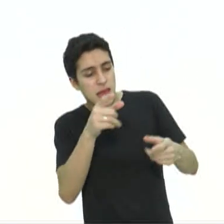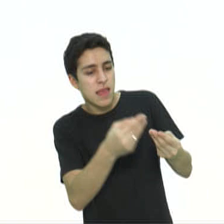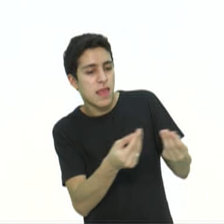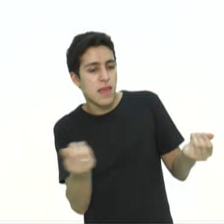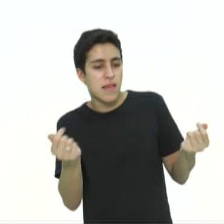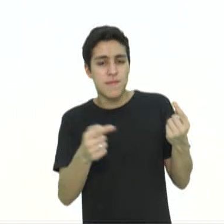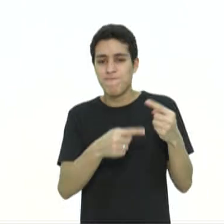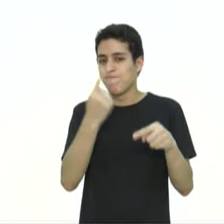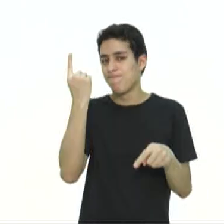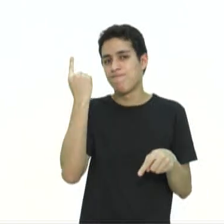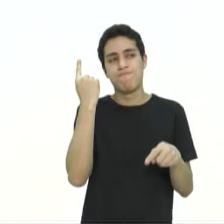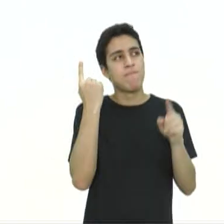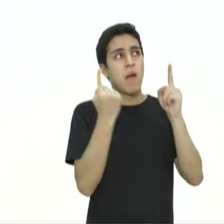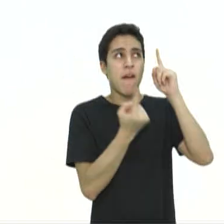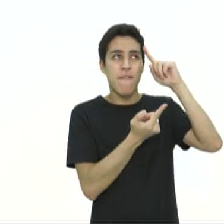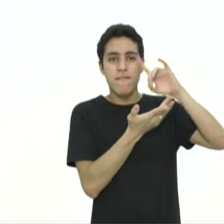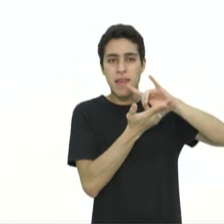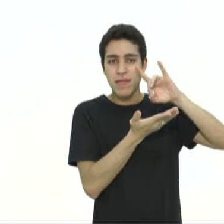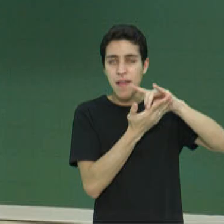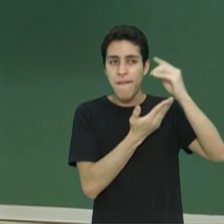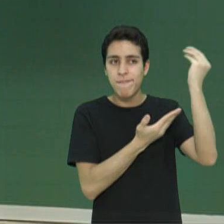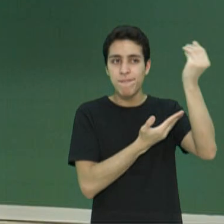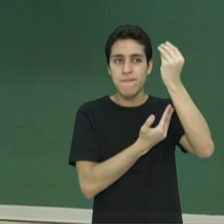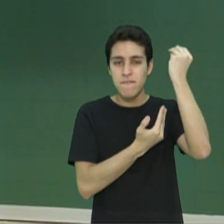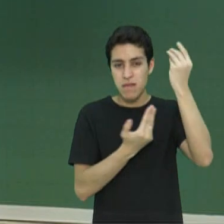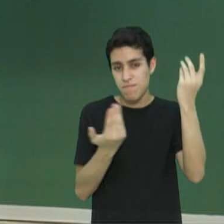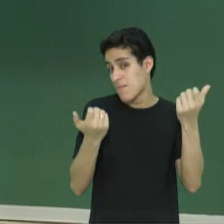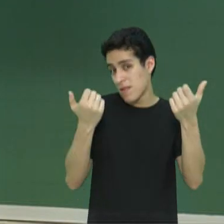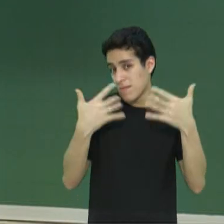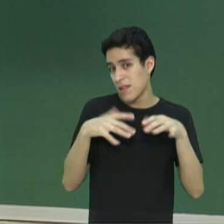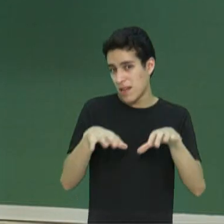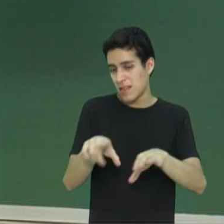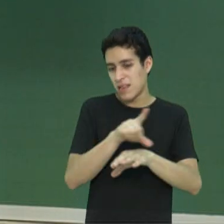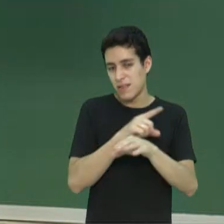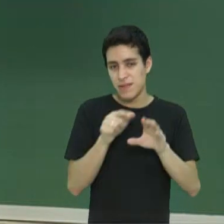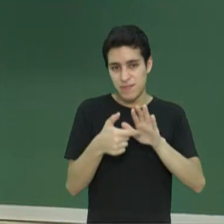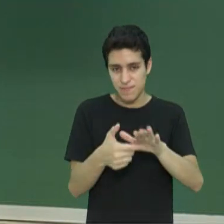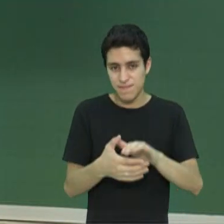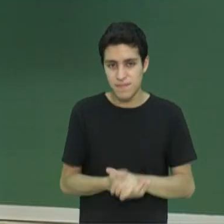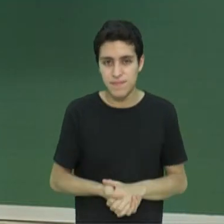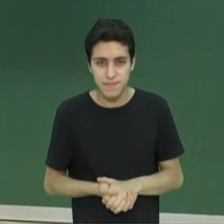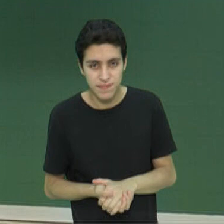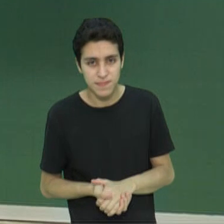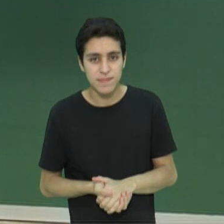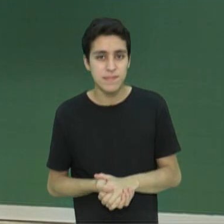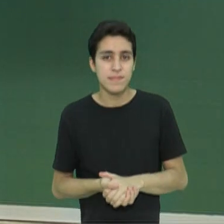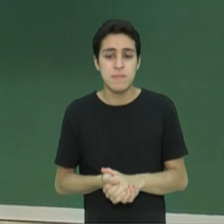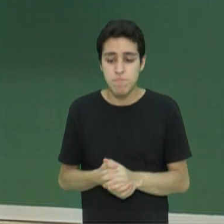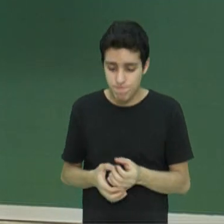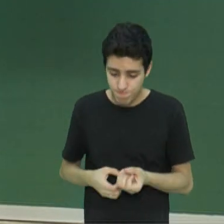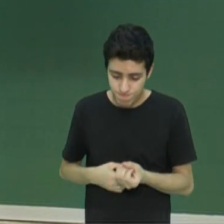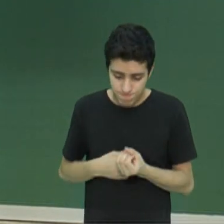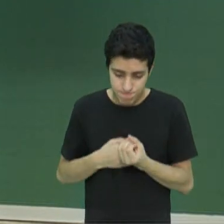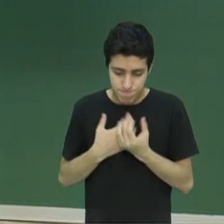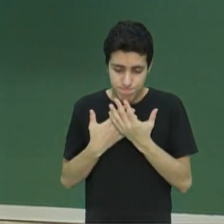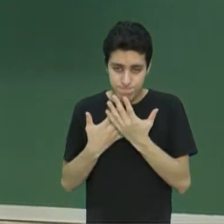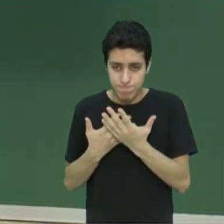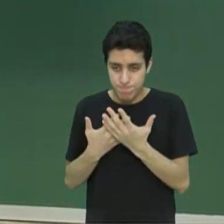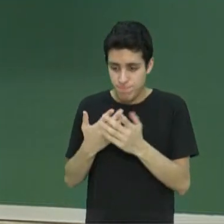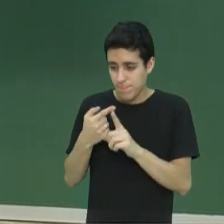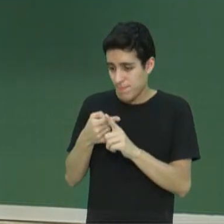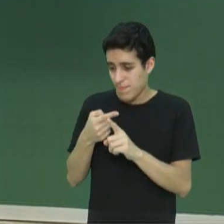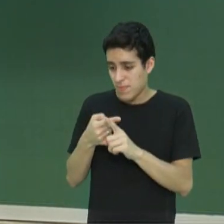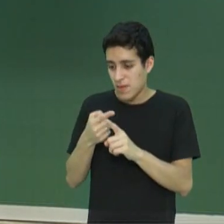dos verdadeiros valores. Ok? Então, é a explicação que foi dada ali no slide anterior. A poesia, por se